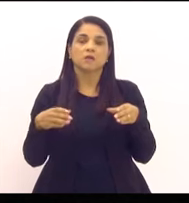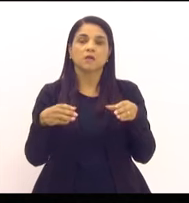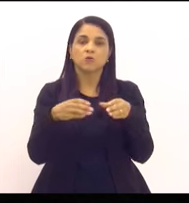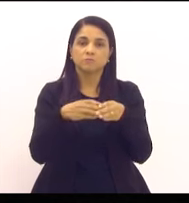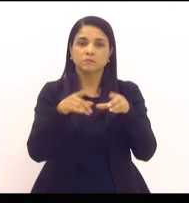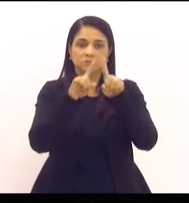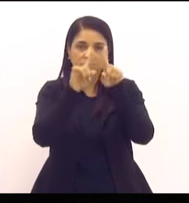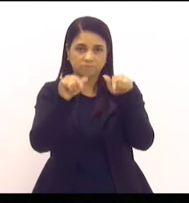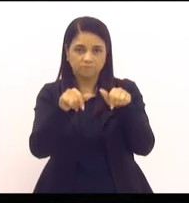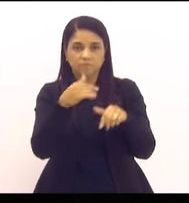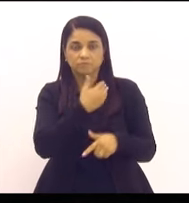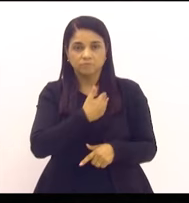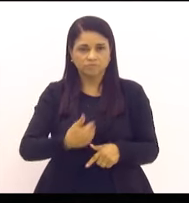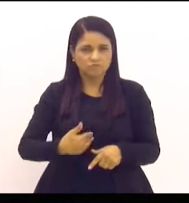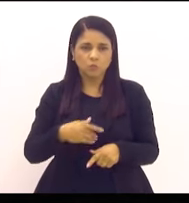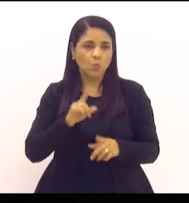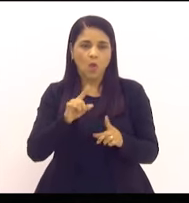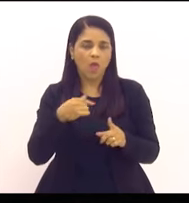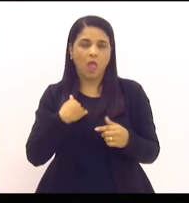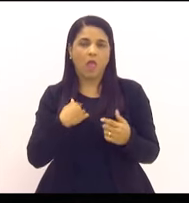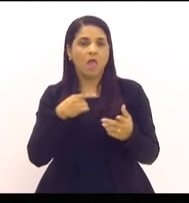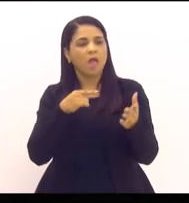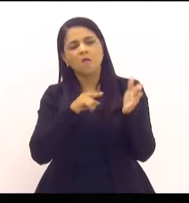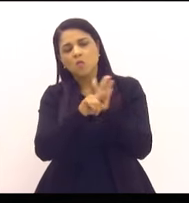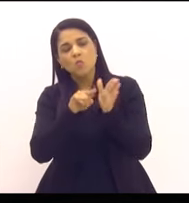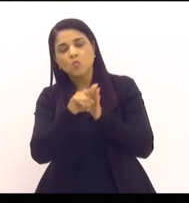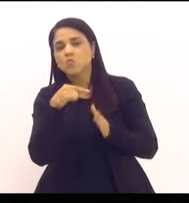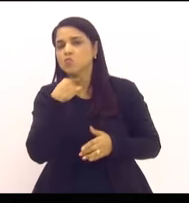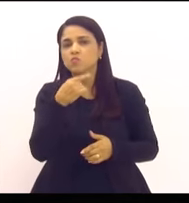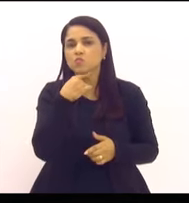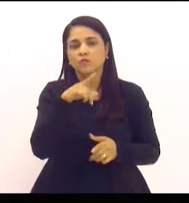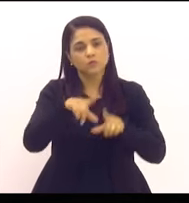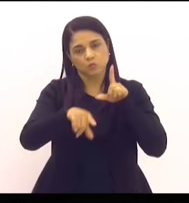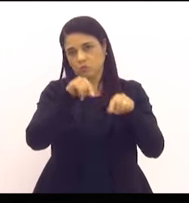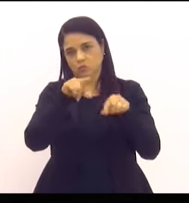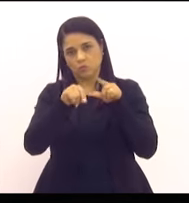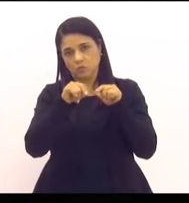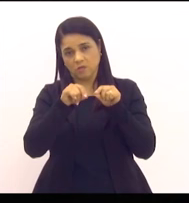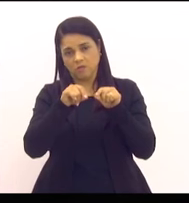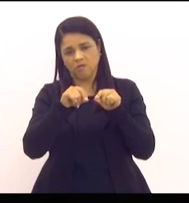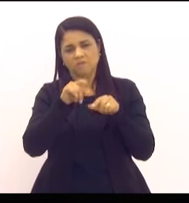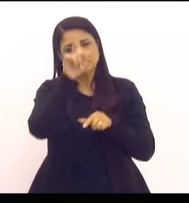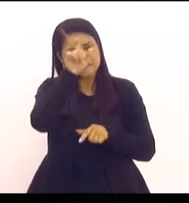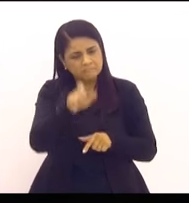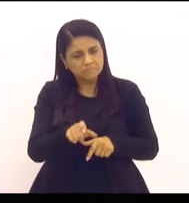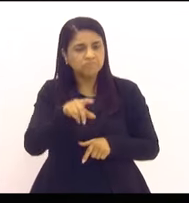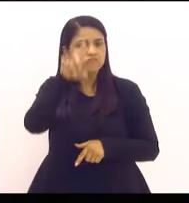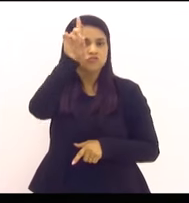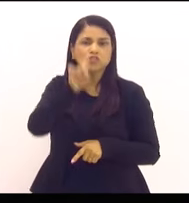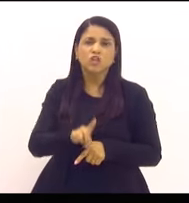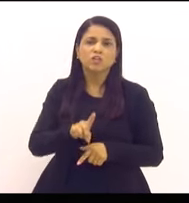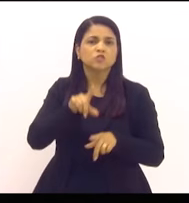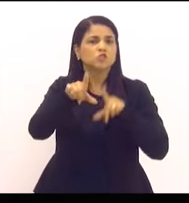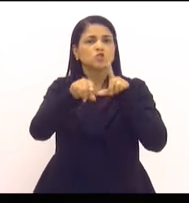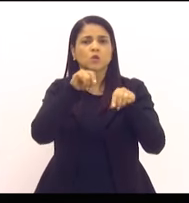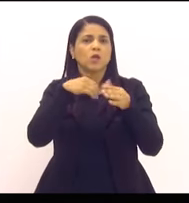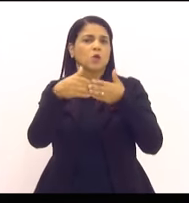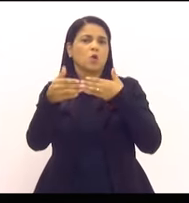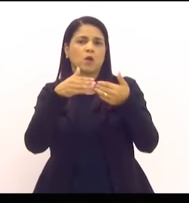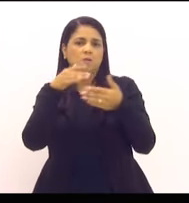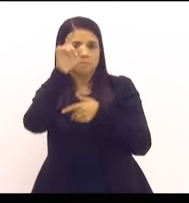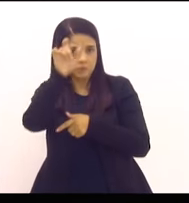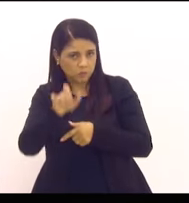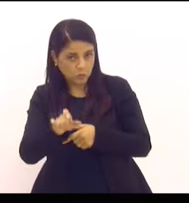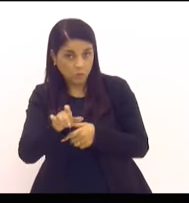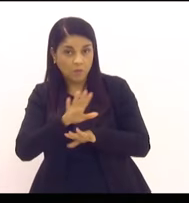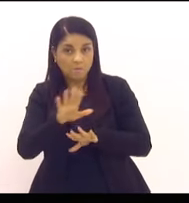não questionando a sua autonomia de escolha. O senhor tem o direito de escolher quem o senhor quiser. Lamentavelmente, a